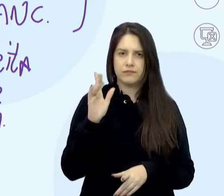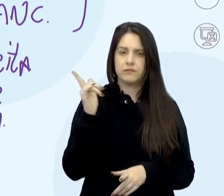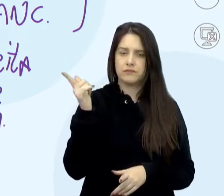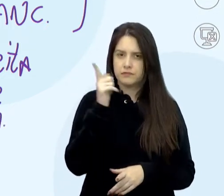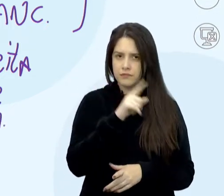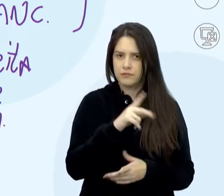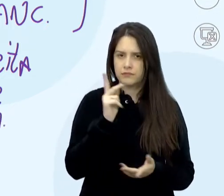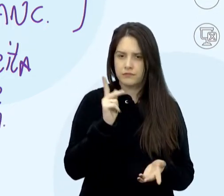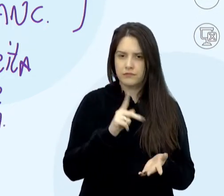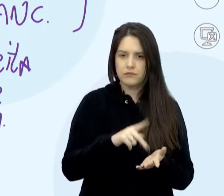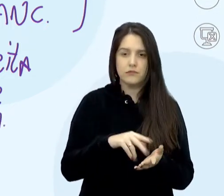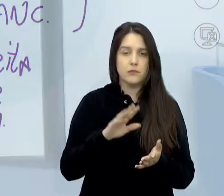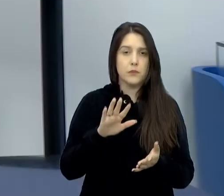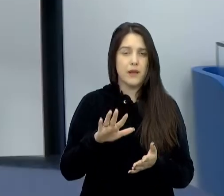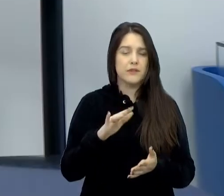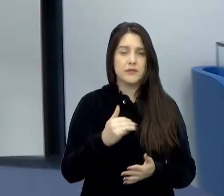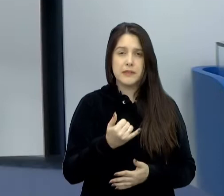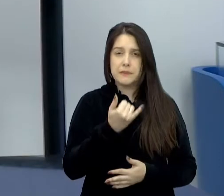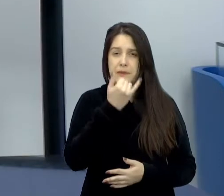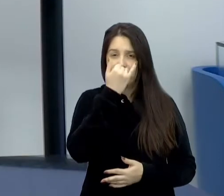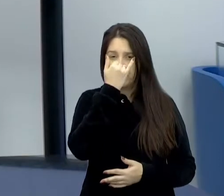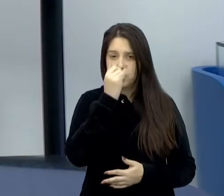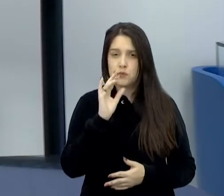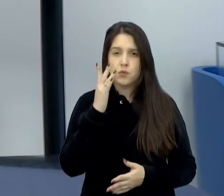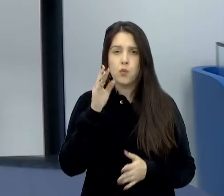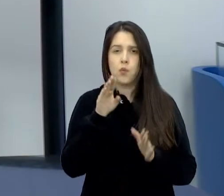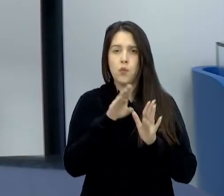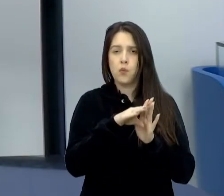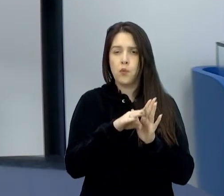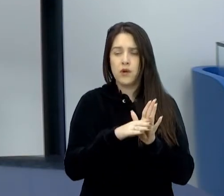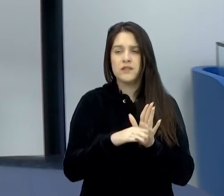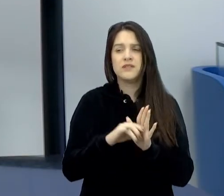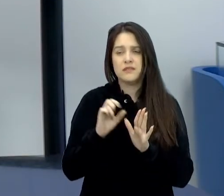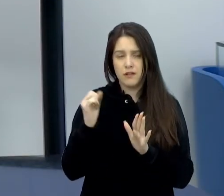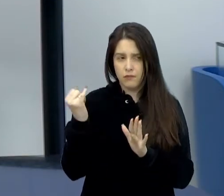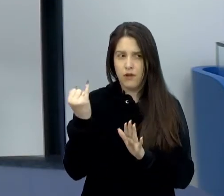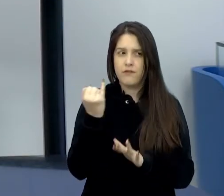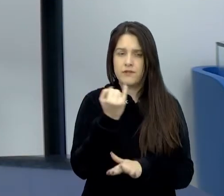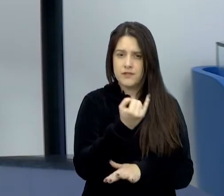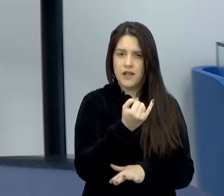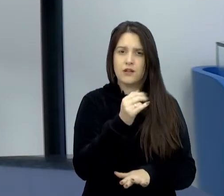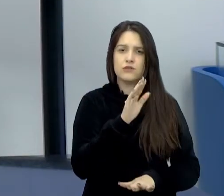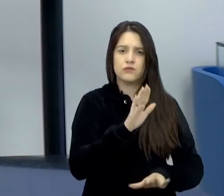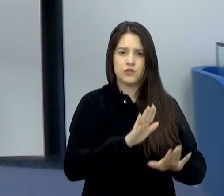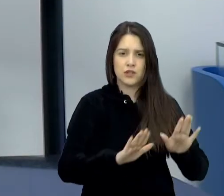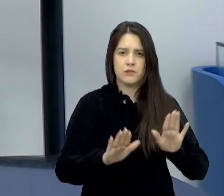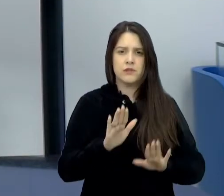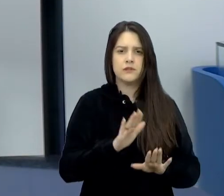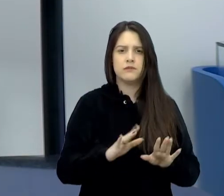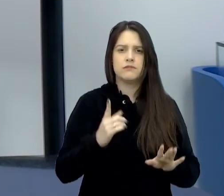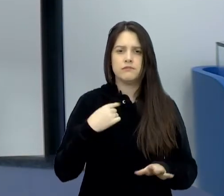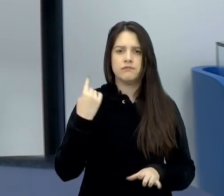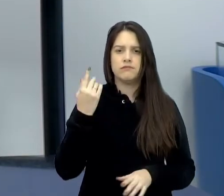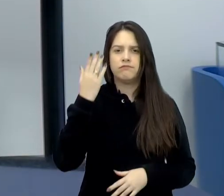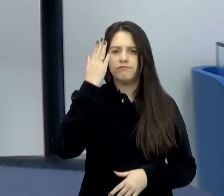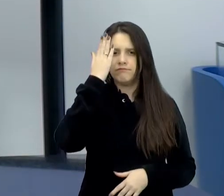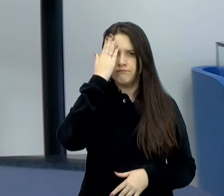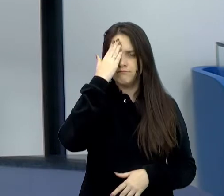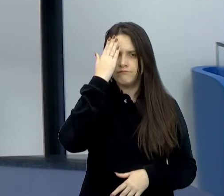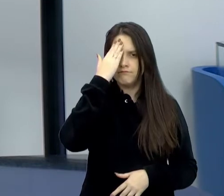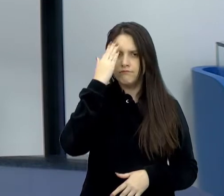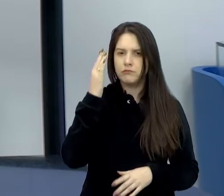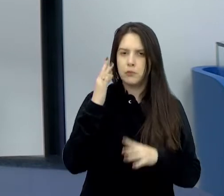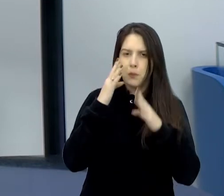eu previ no meu orçamento, se ele foi realizado, né? Geralmente, aí na nossa vida, a gente faz a previsão, mas a